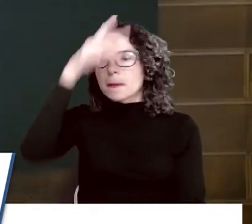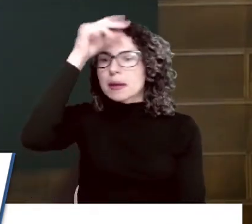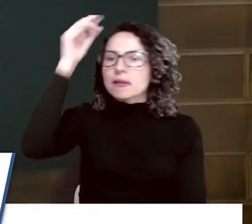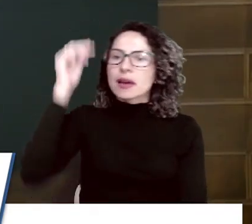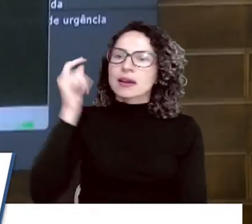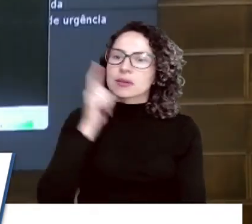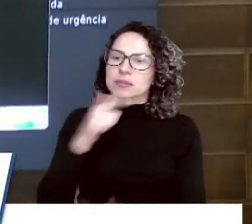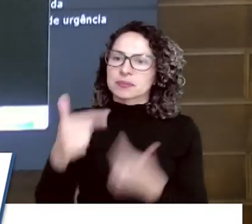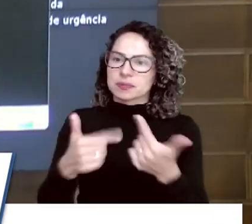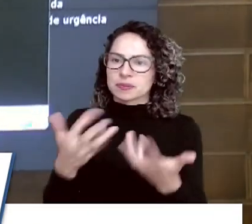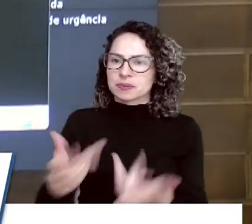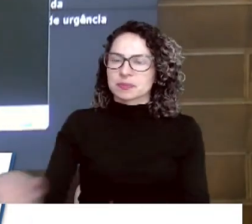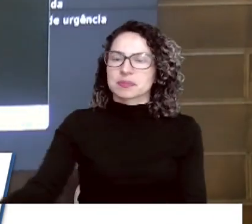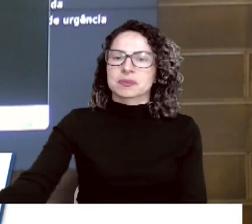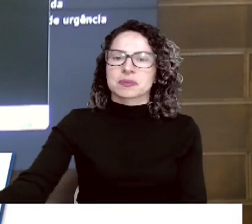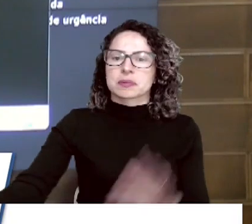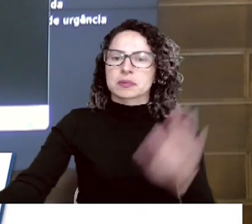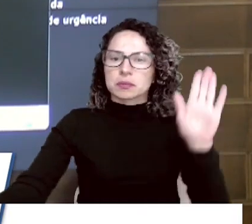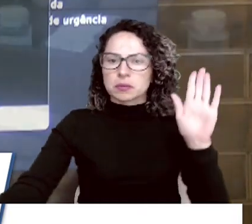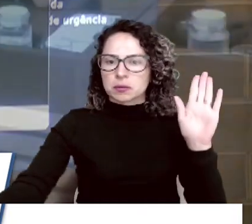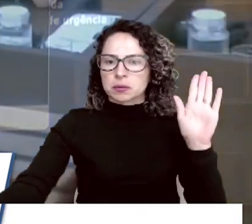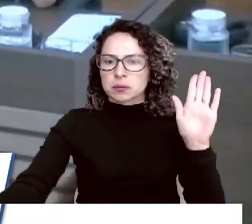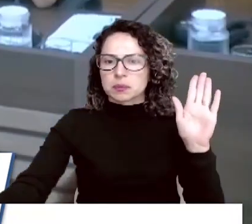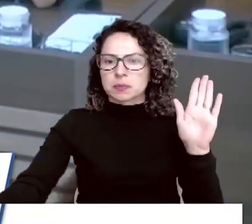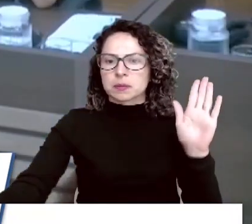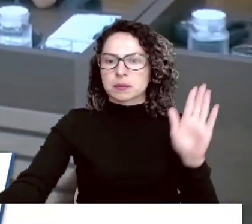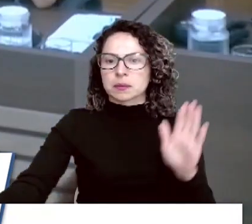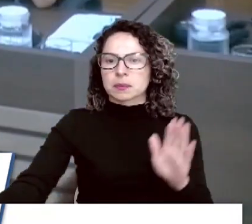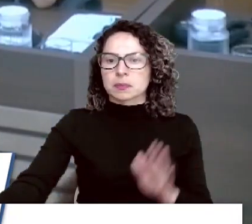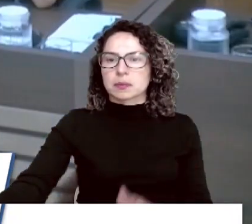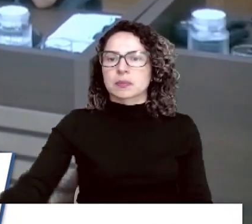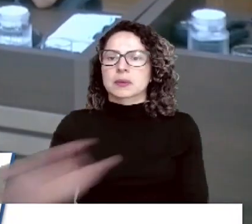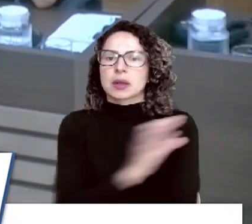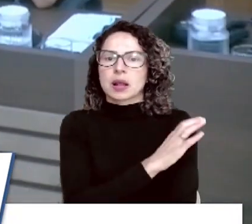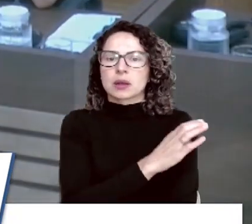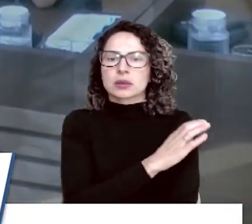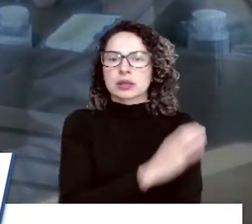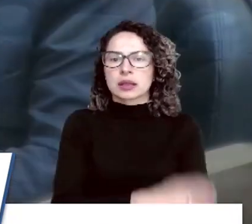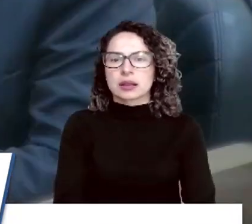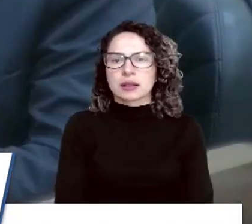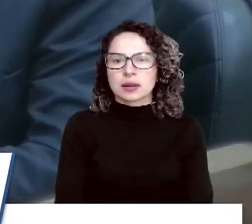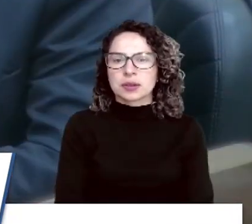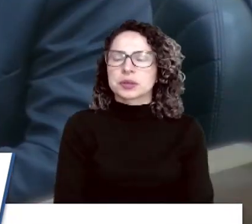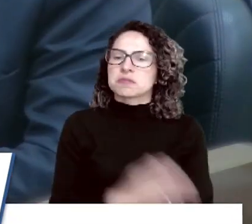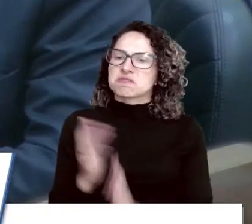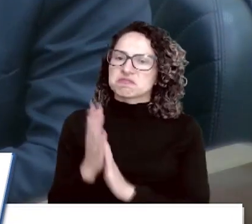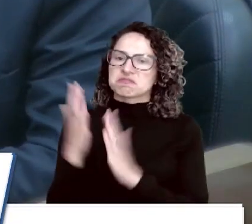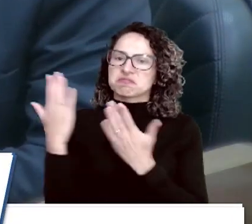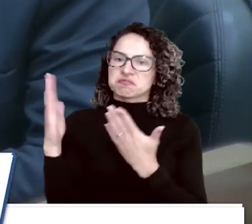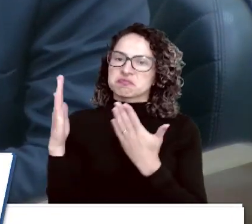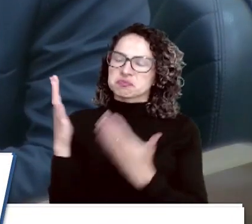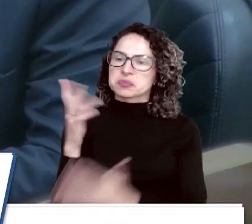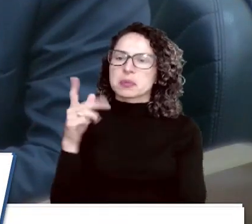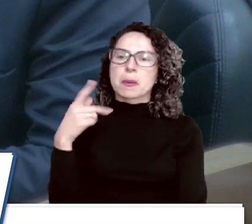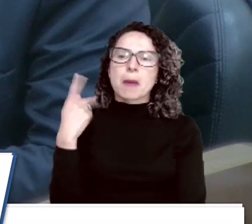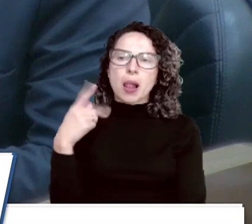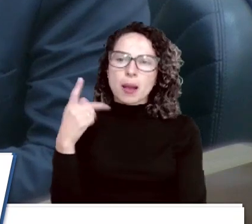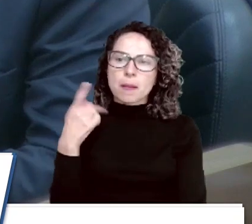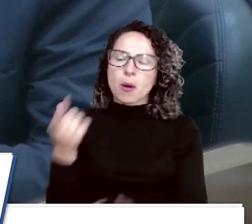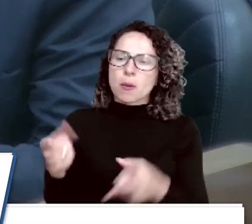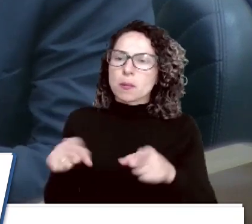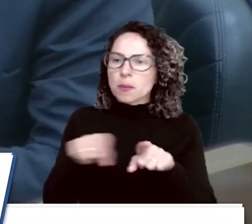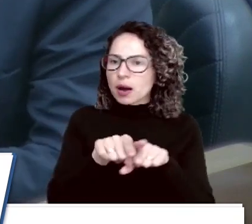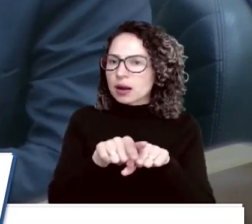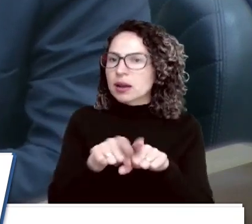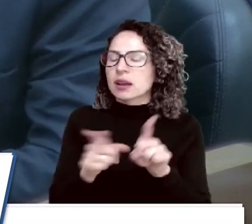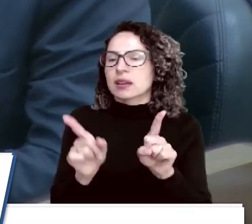trabalho. Peço a palavra. Com a palavra, vereador Claudinei da Rocha. É parabenizar o pastor Palamone, nosso parceiro. A